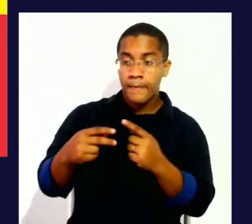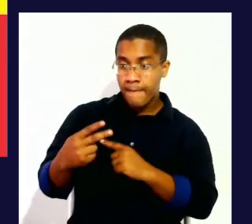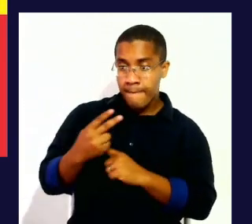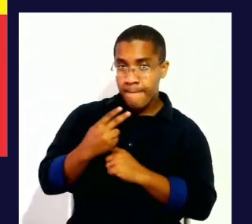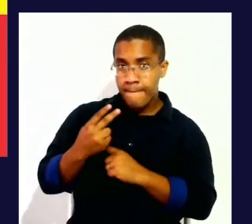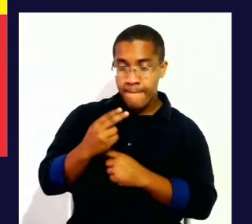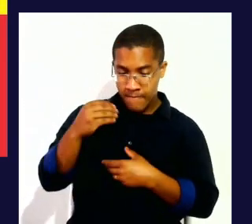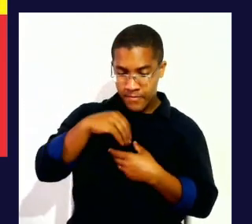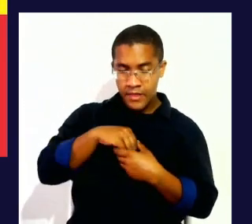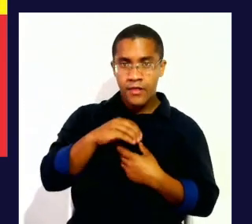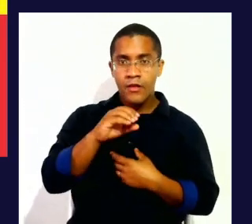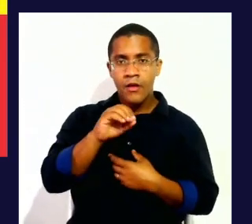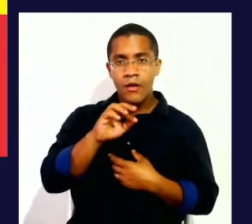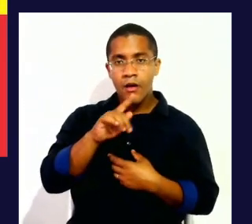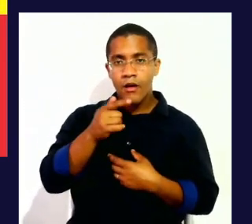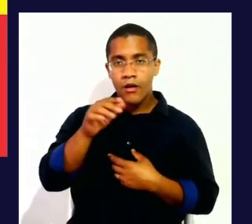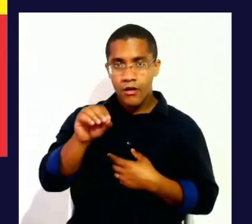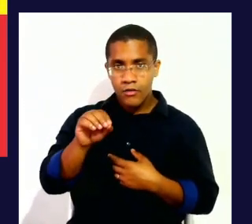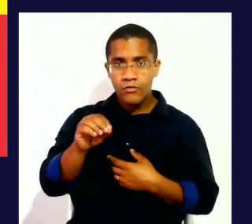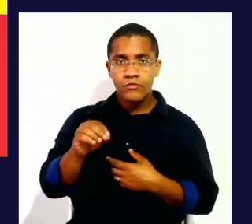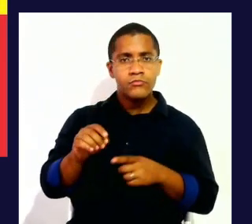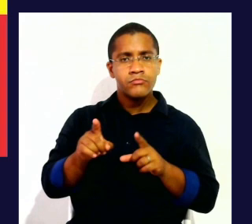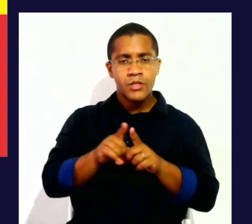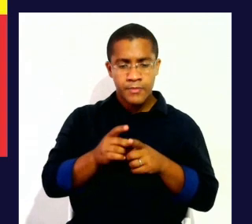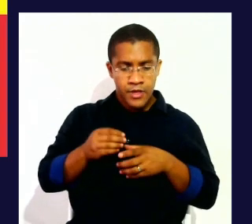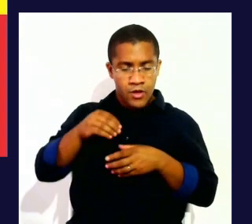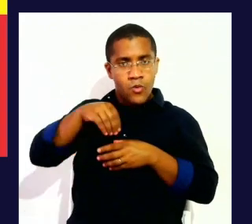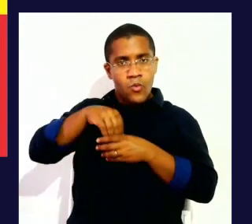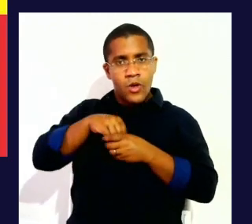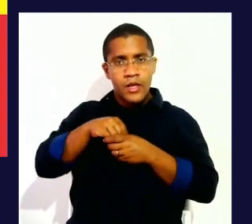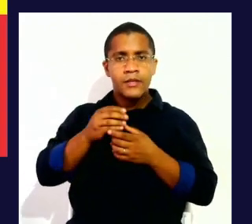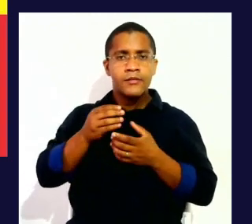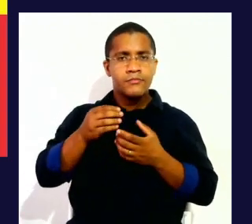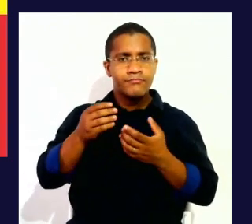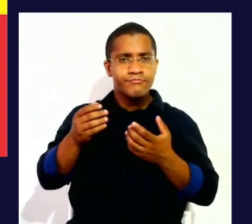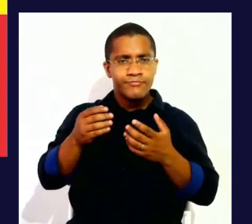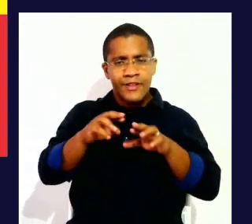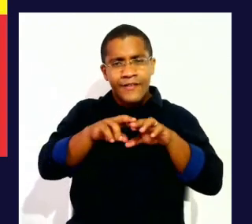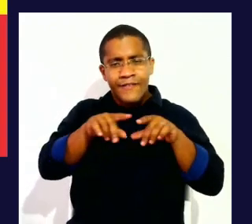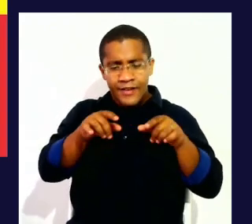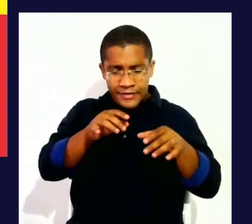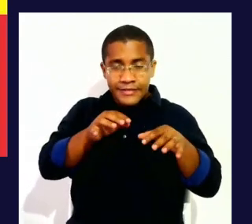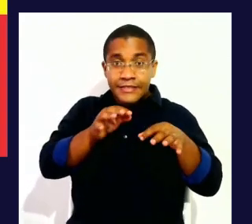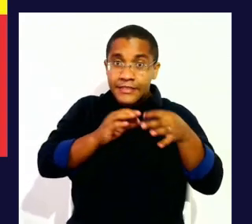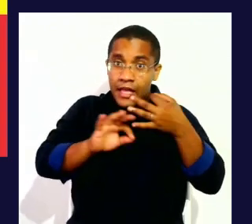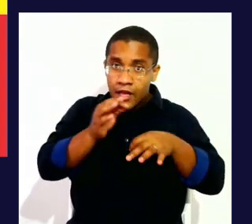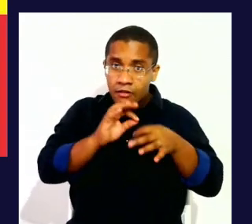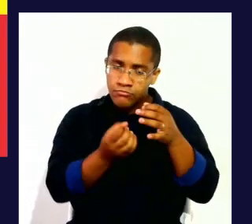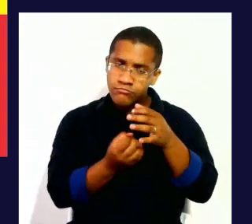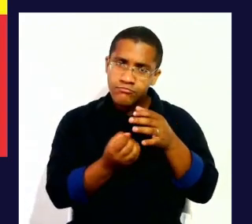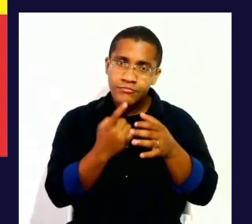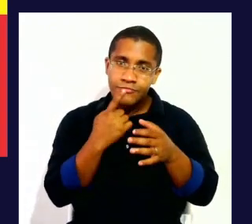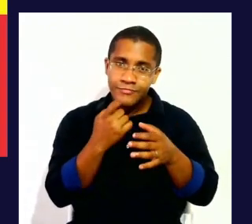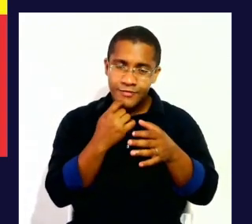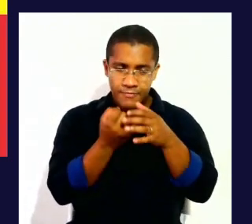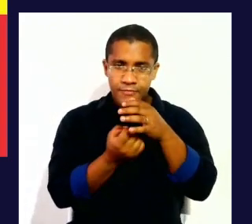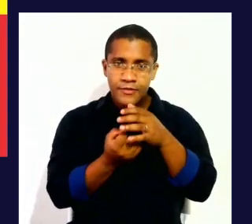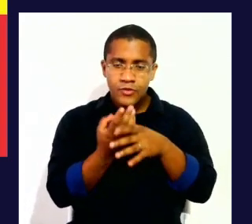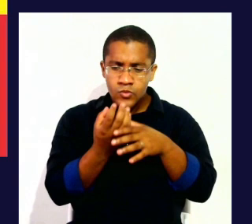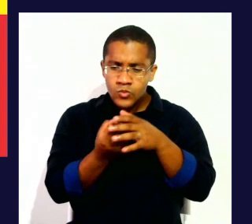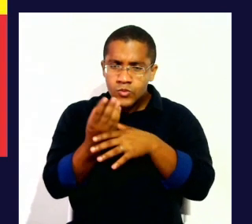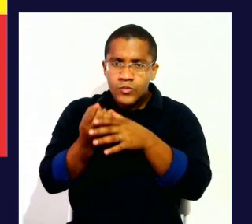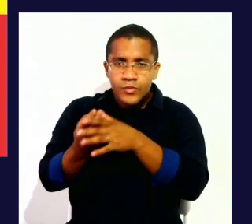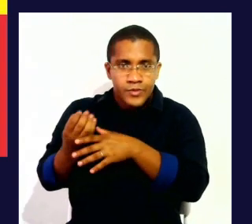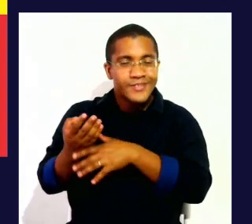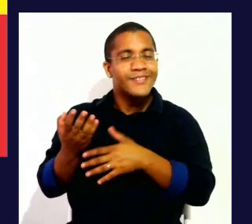órgãos internos, armazenar minerais e íons, produzir as células sanguíneas, que isso é muito importante.